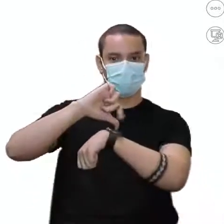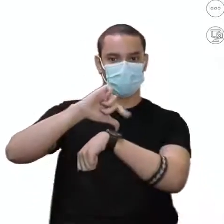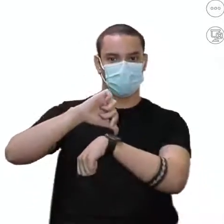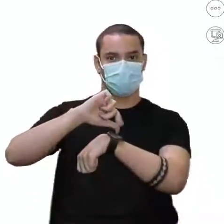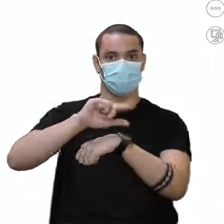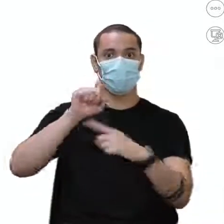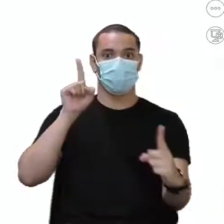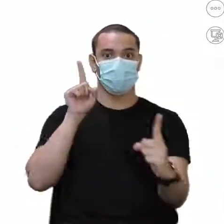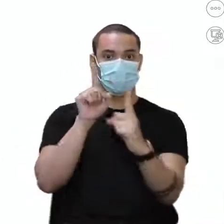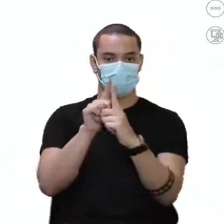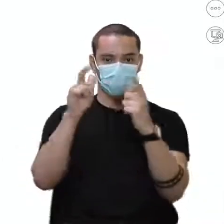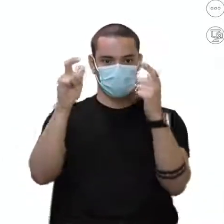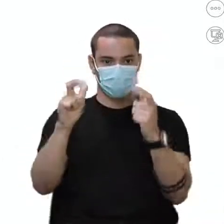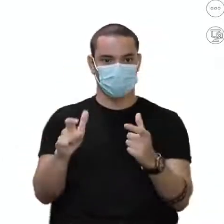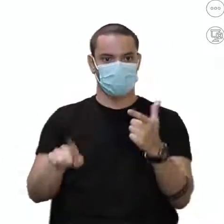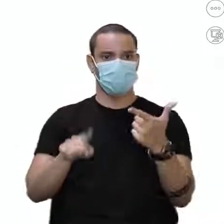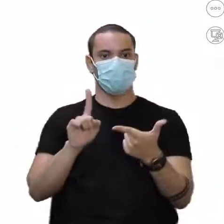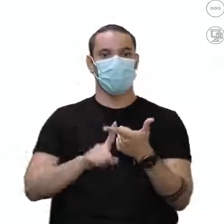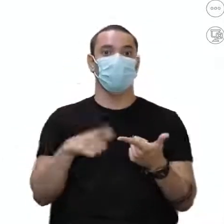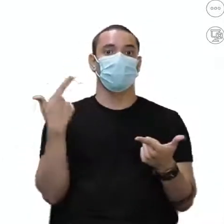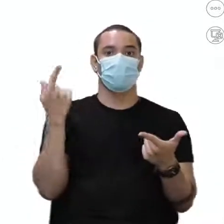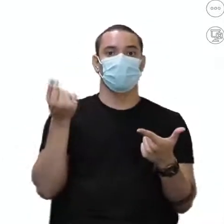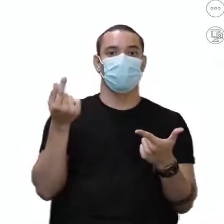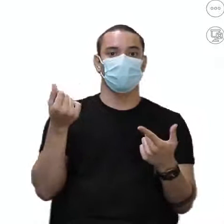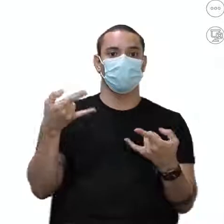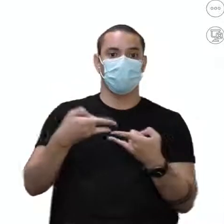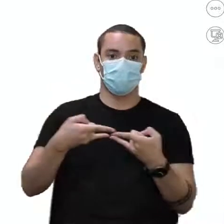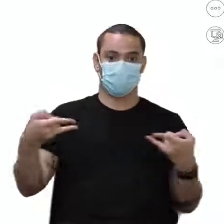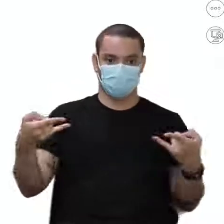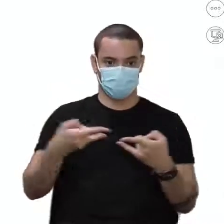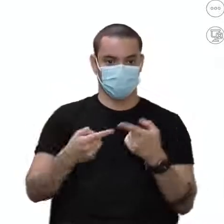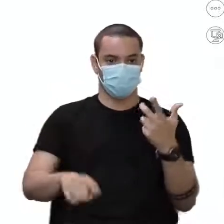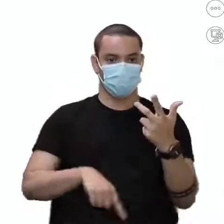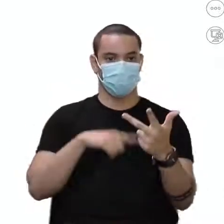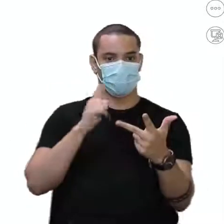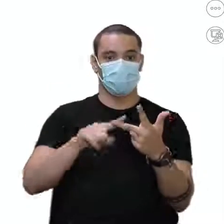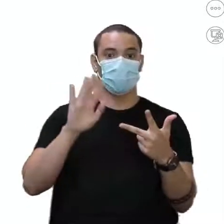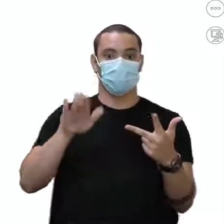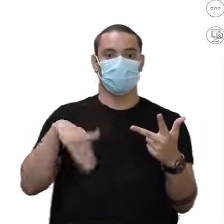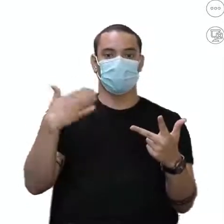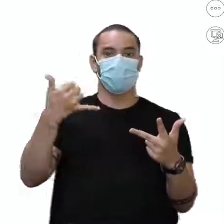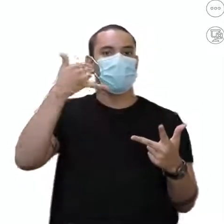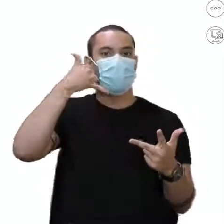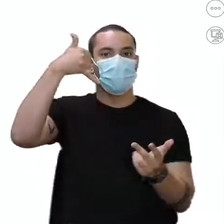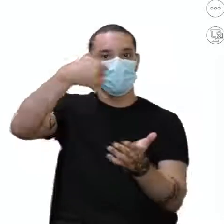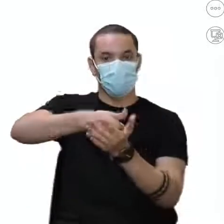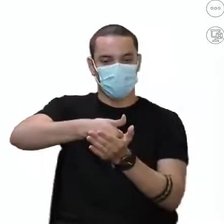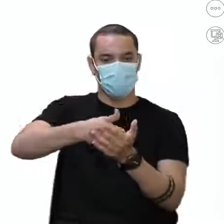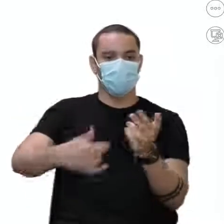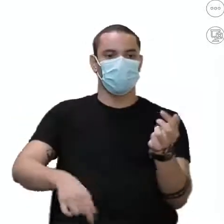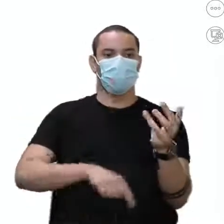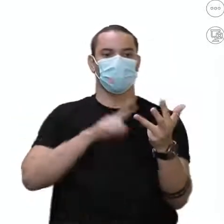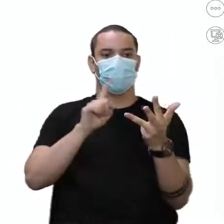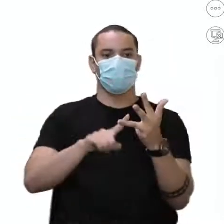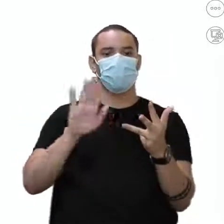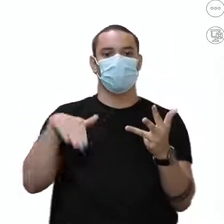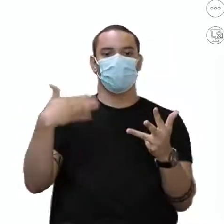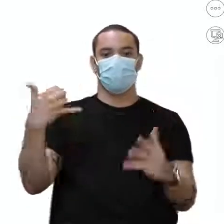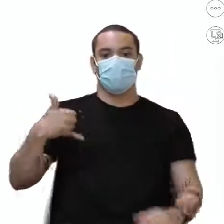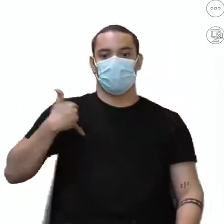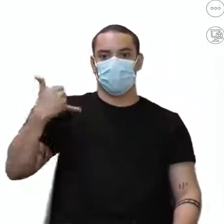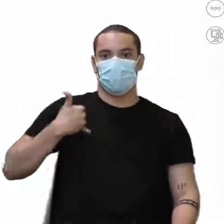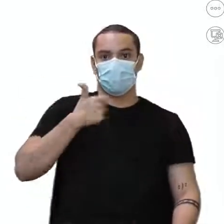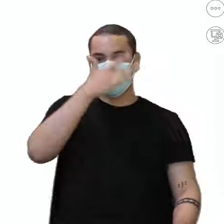do lugar, quanto custa o ingresso, qual é o telefone do estabelecimento e qual a